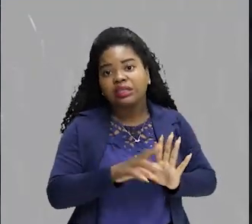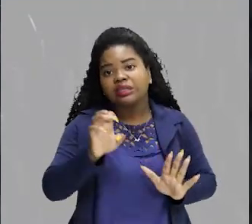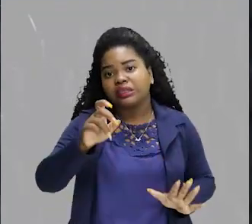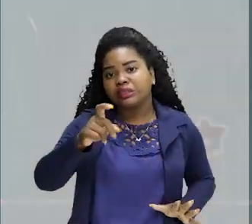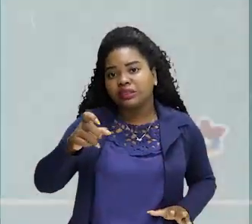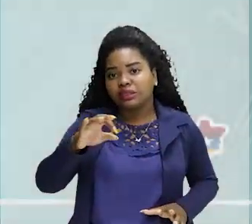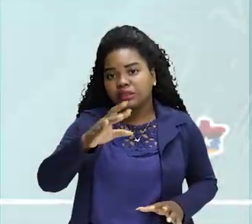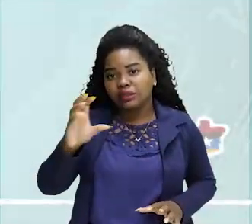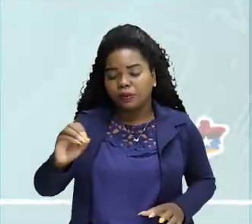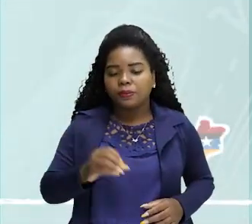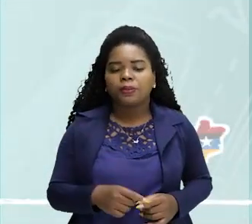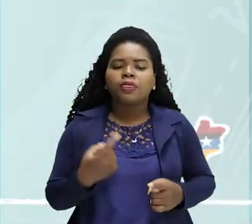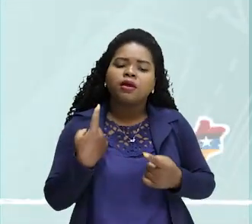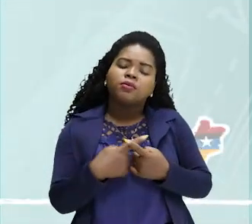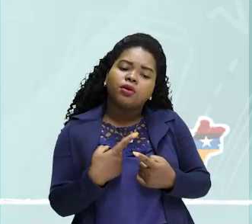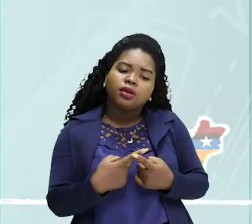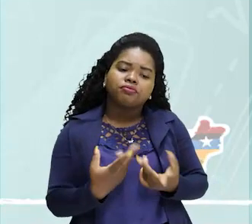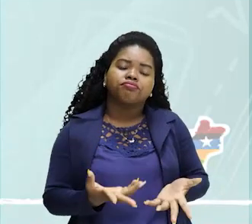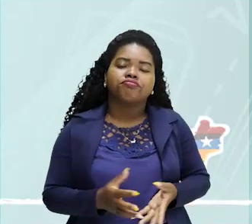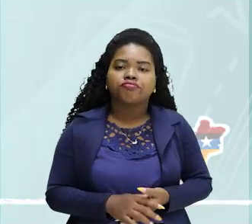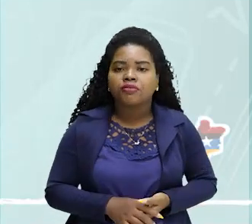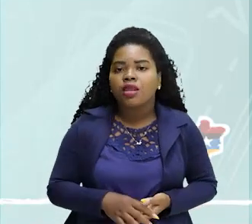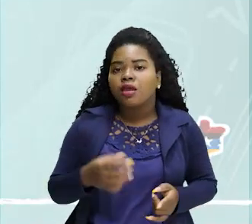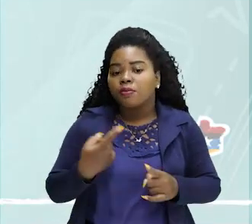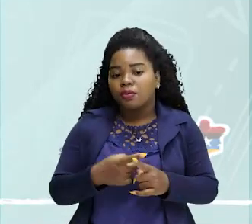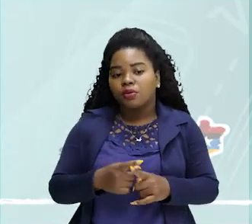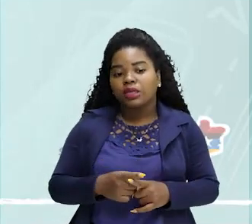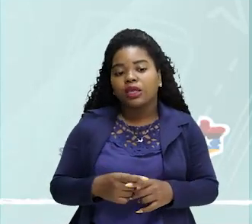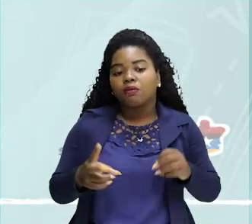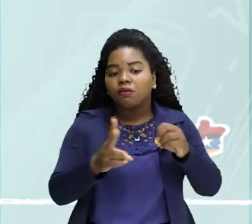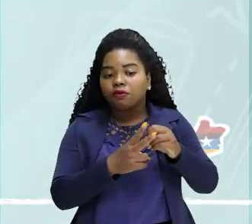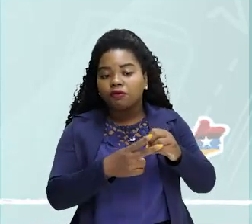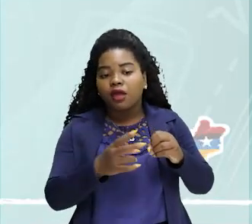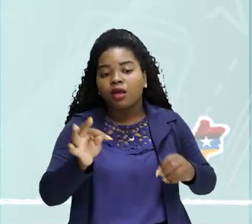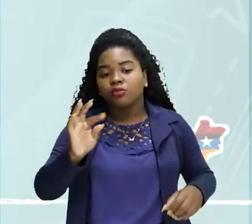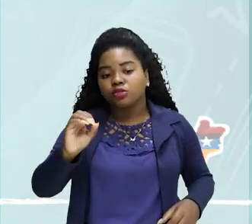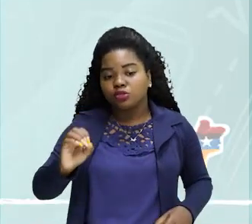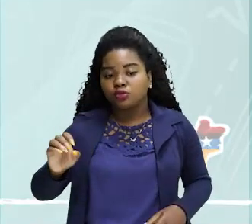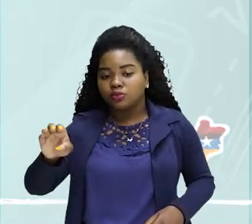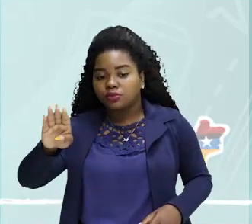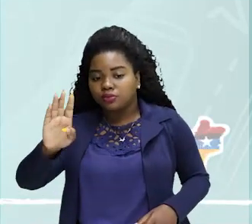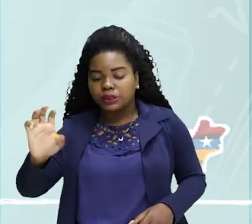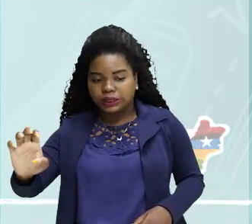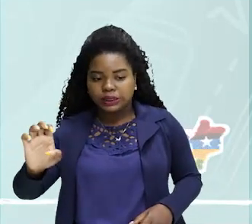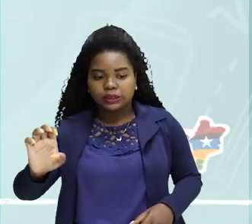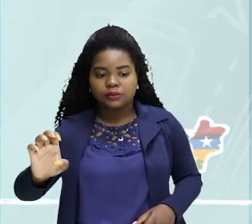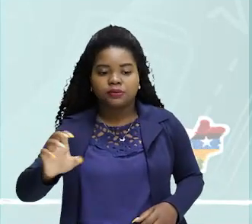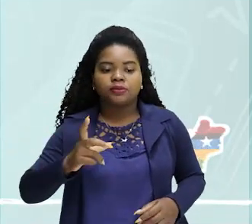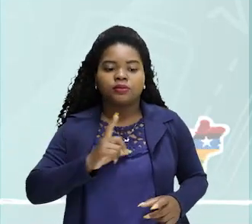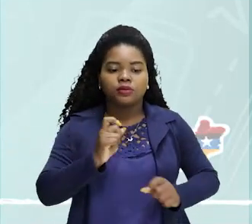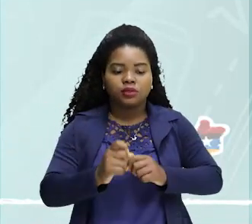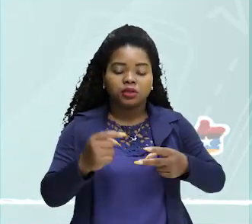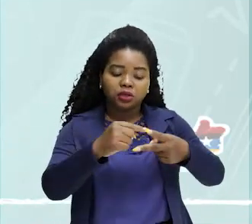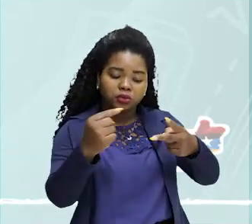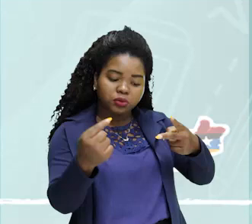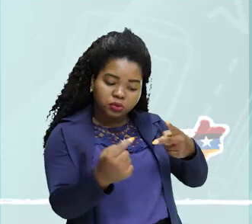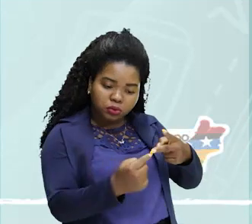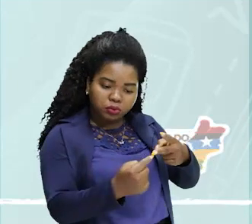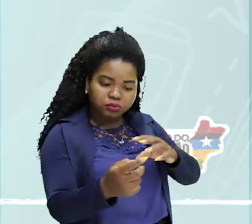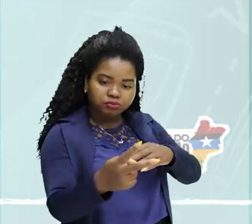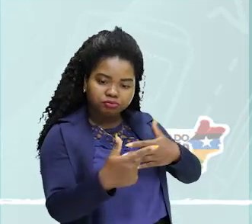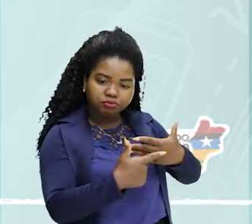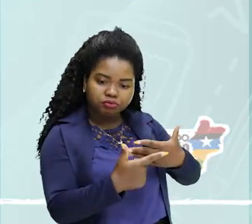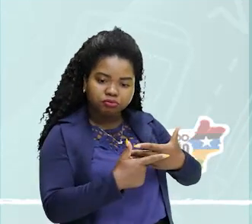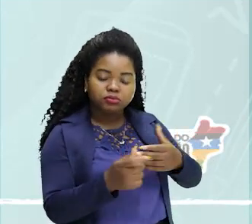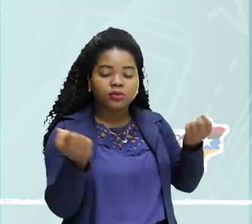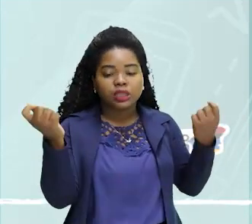vocês. Por que é a exceção, pessoal? Porque o verbo to be, ele é um verbo que acumula duas funções. ele